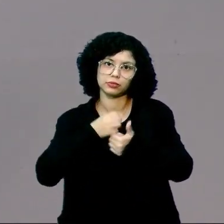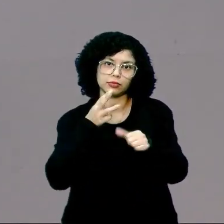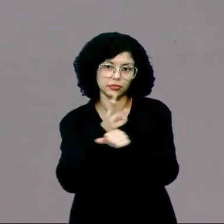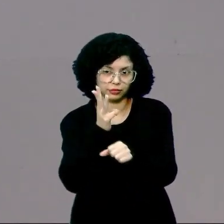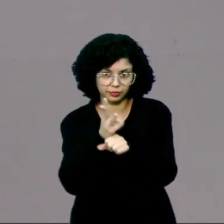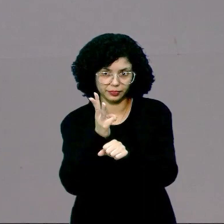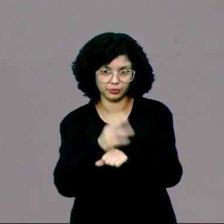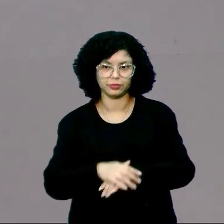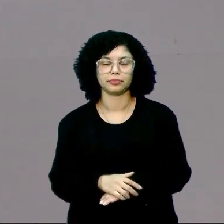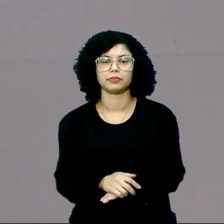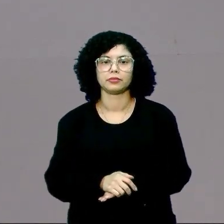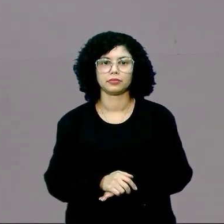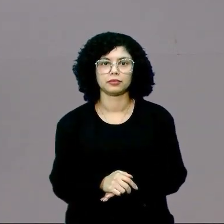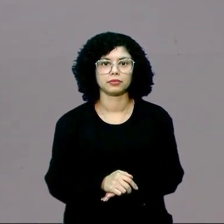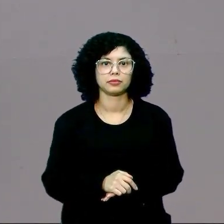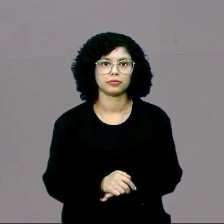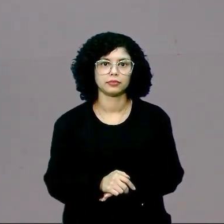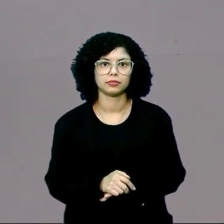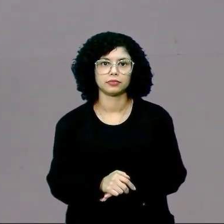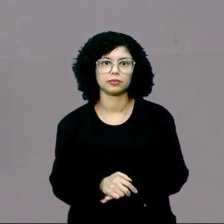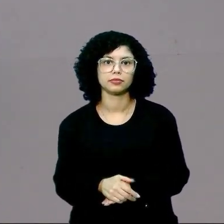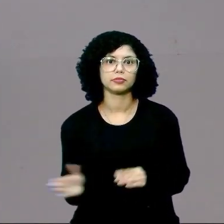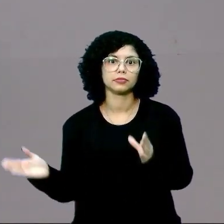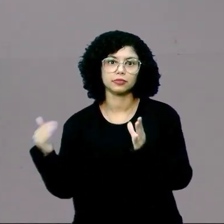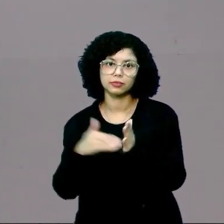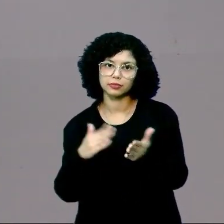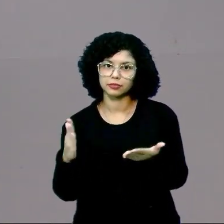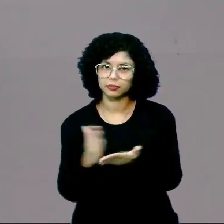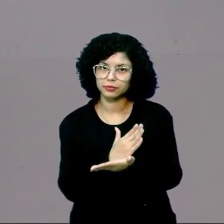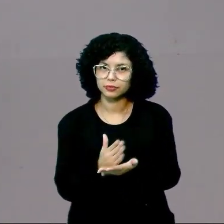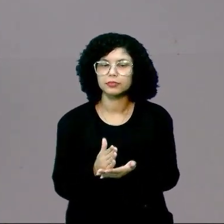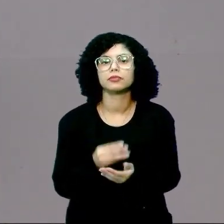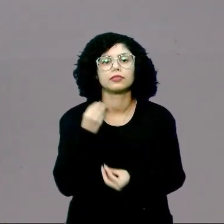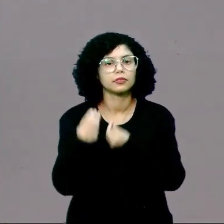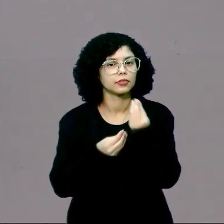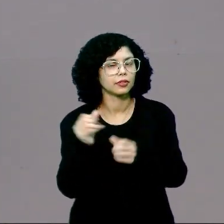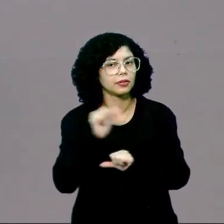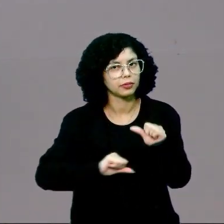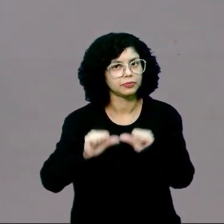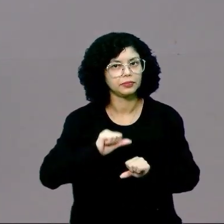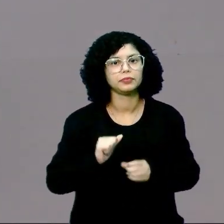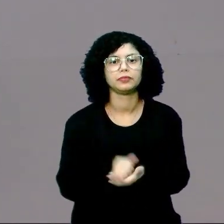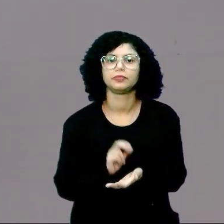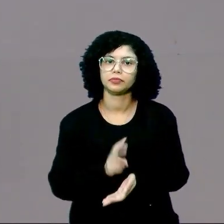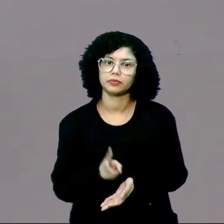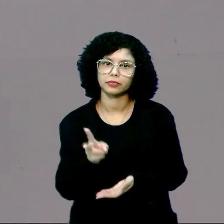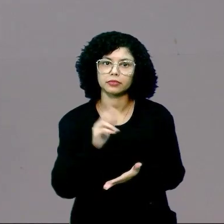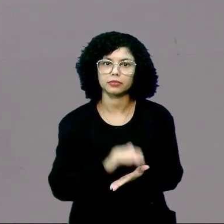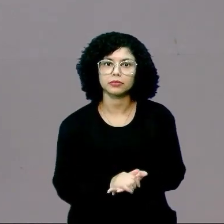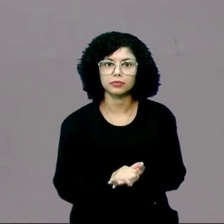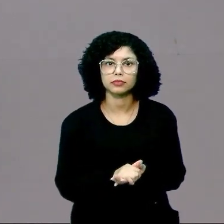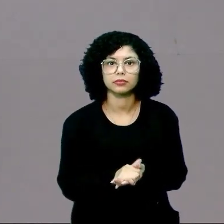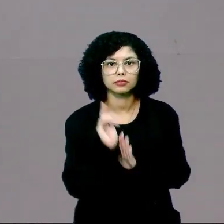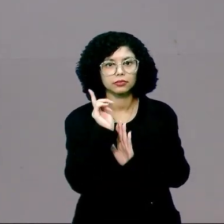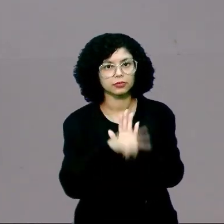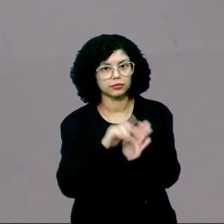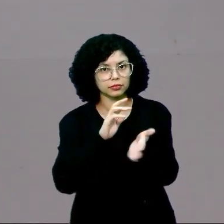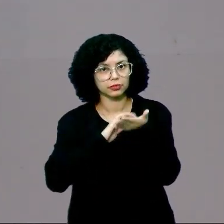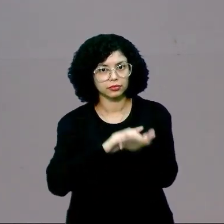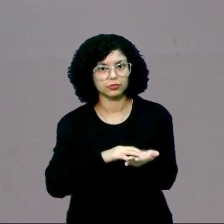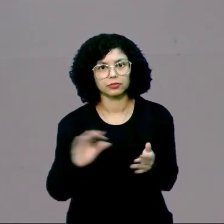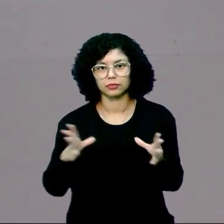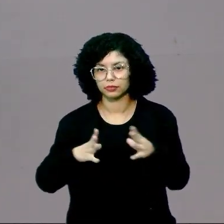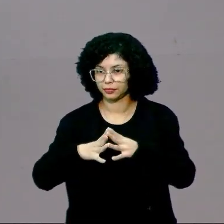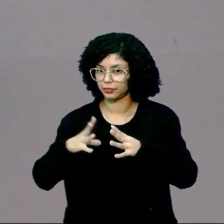pelo WhatsApp, né? Então, para você ver como as transformações são contínuas, até gêneros digitais